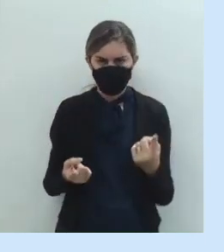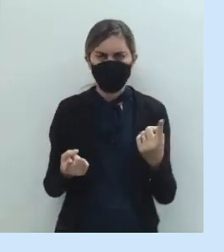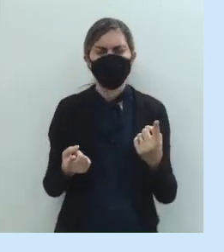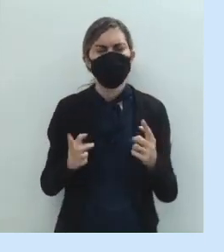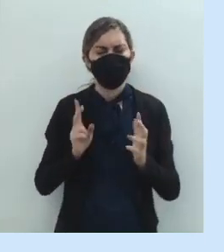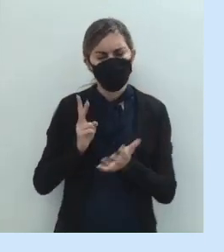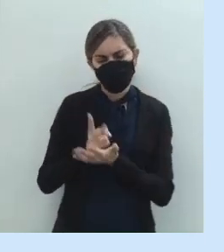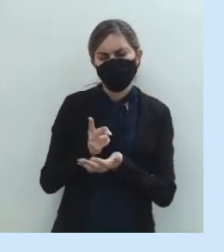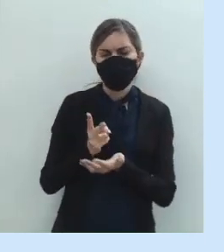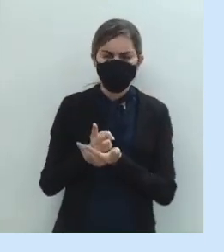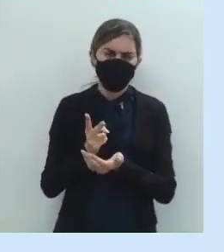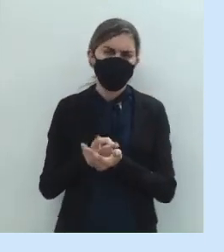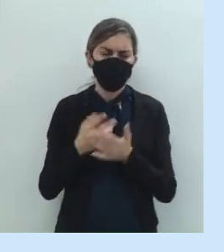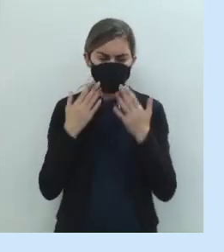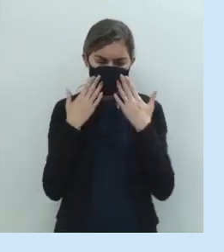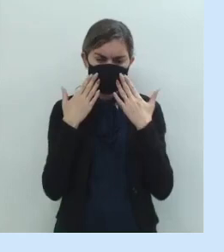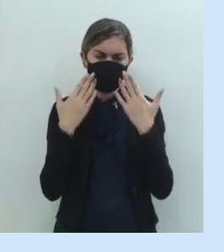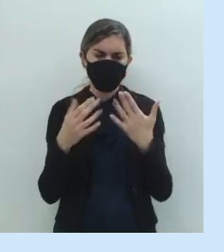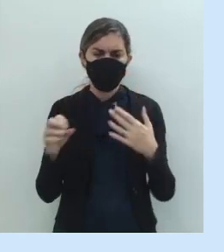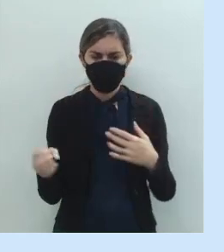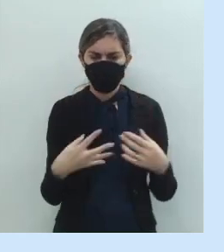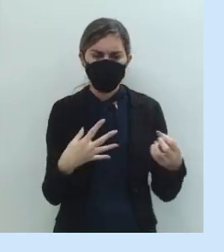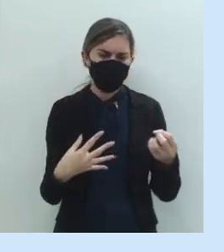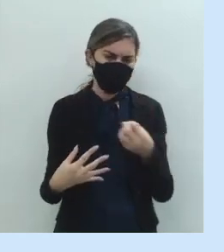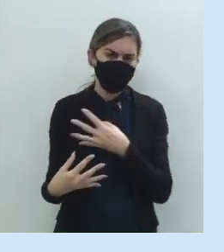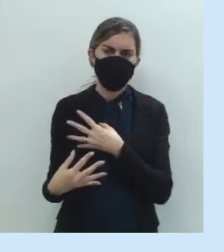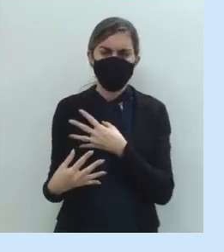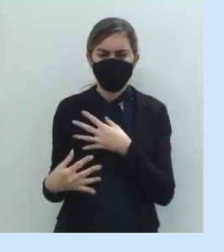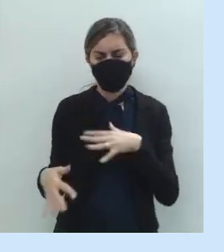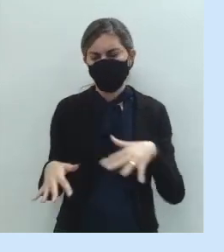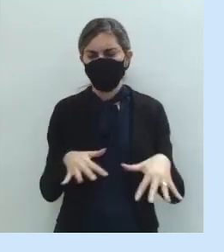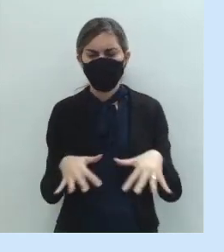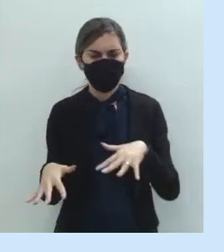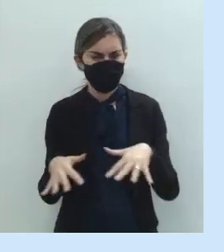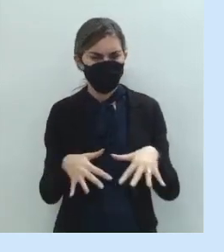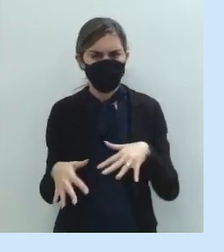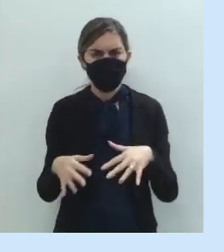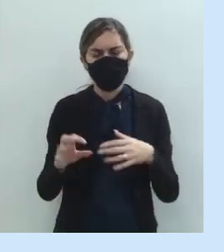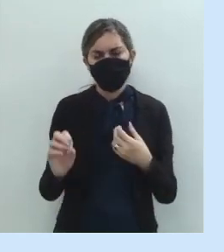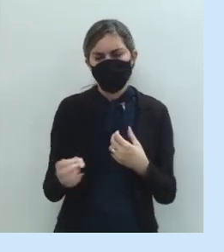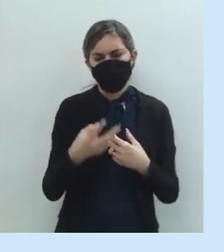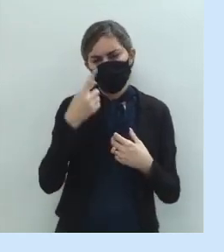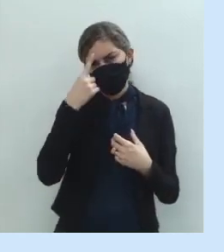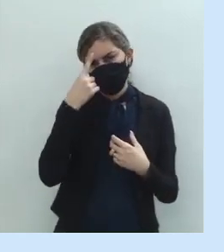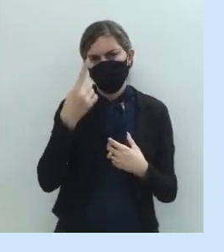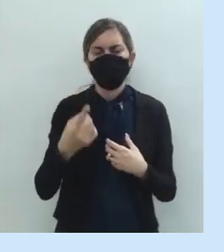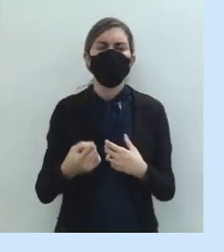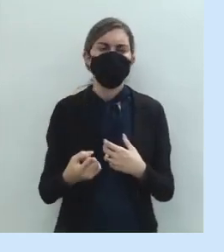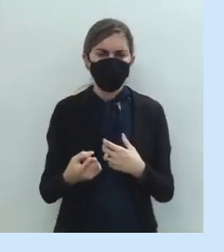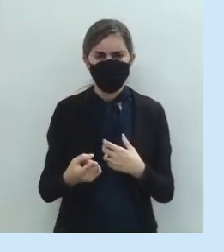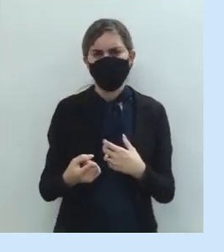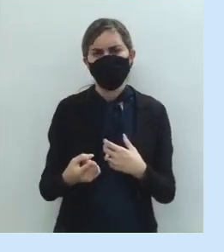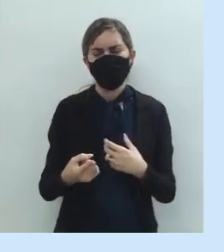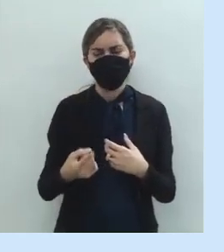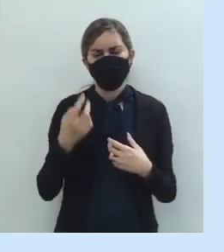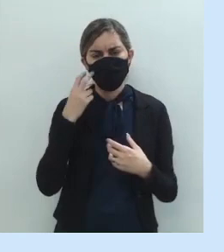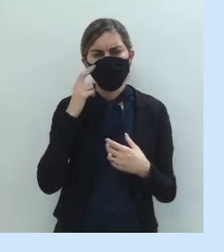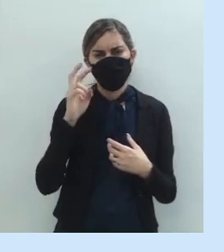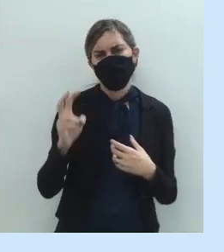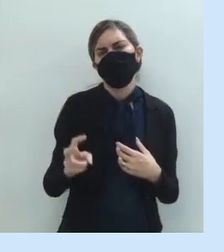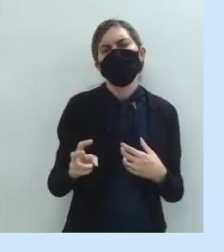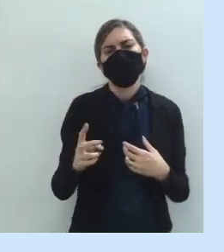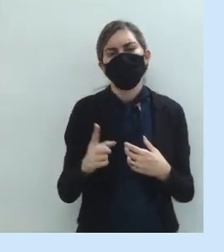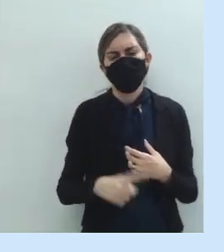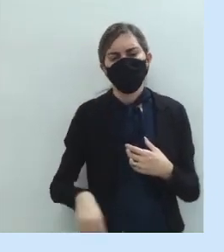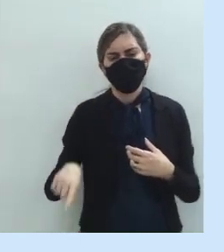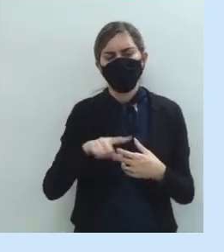está sempre aparecendo um novo artista, um novo movimento ou uma nova ideia para movimentar a nossa cultura e